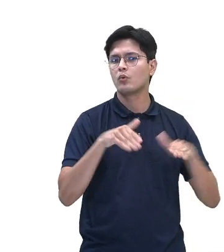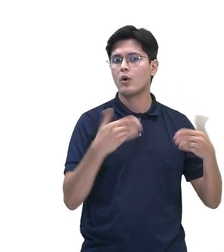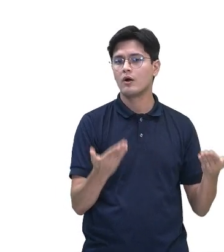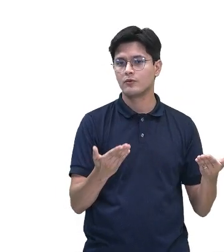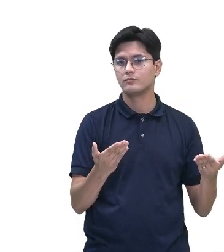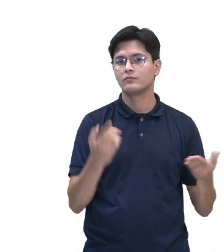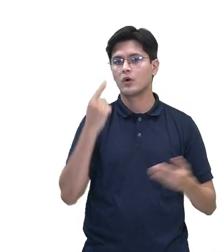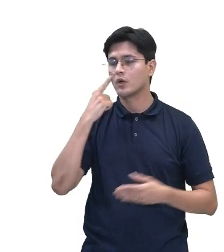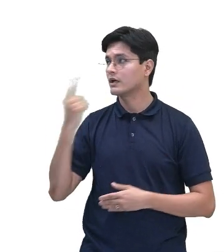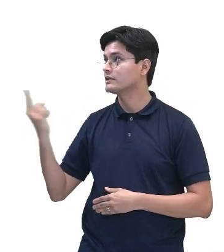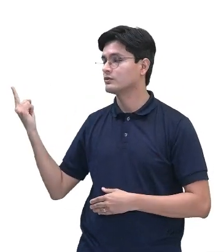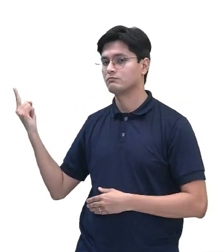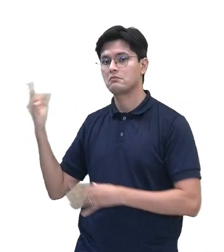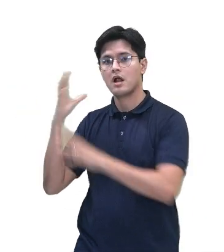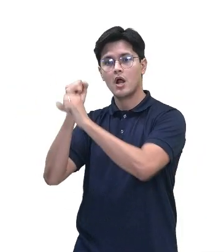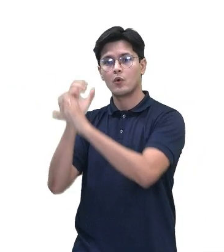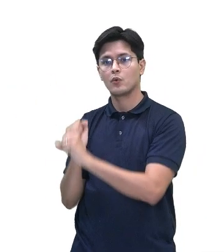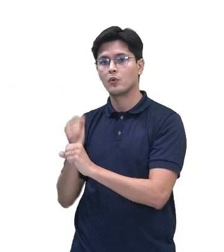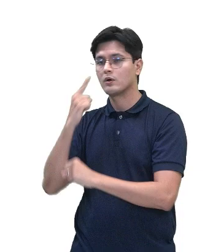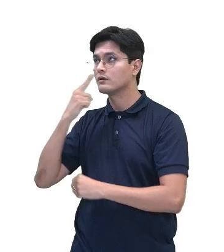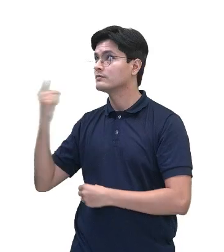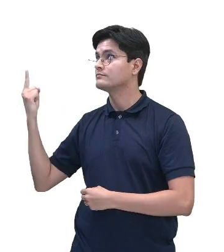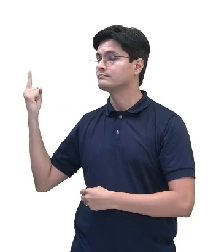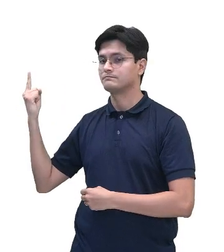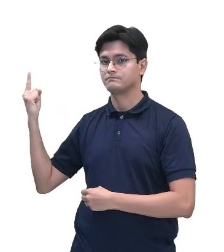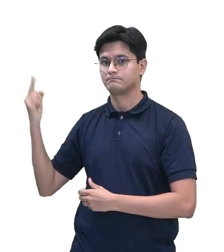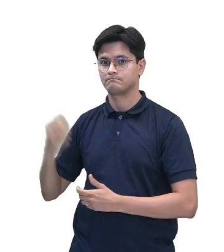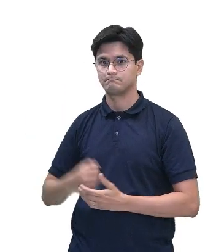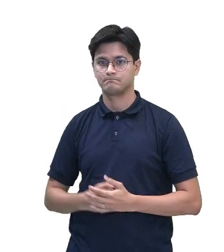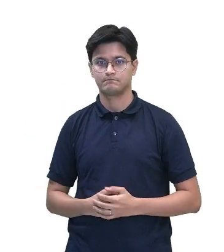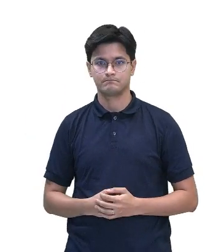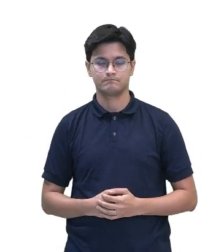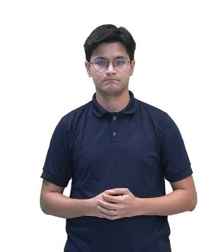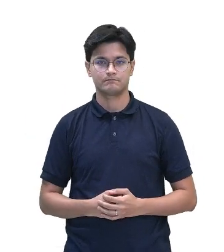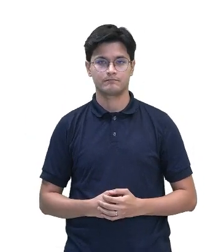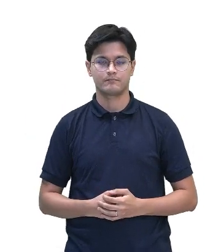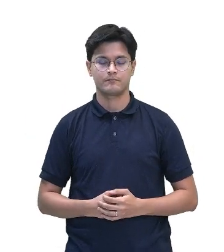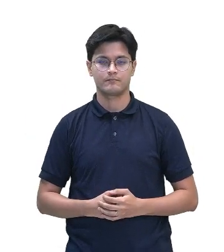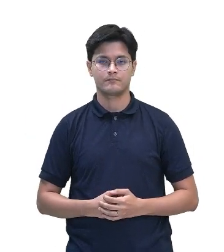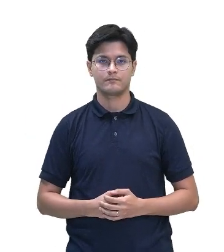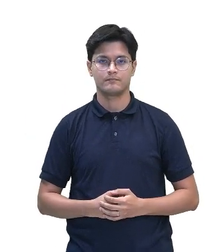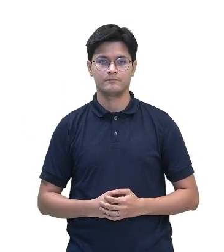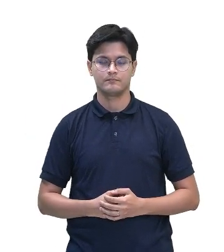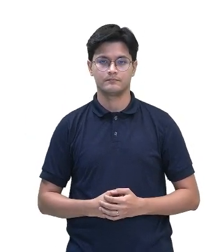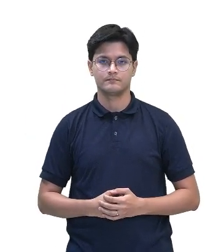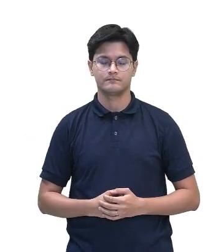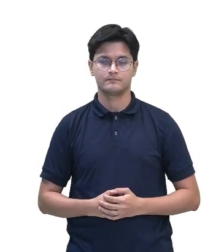mais 18. 8 e 8, 16. Sobre 1. 3 mais 1,